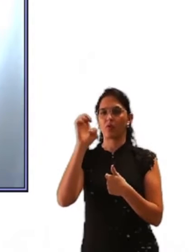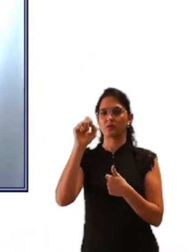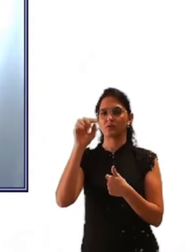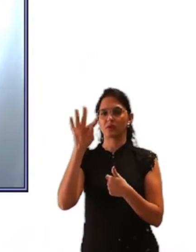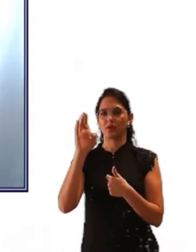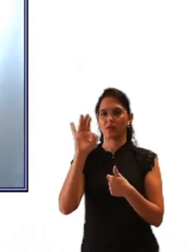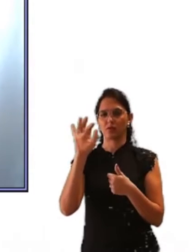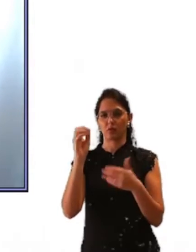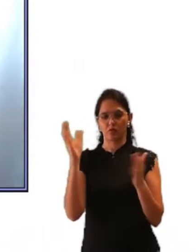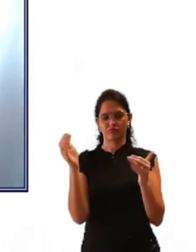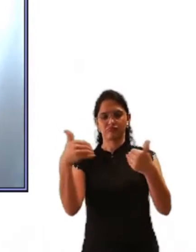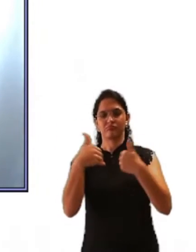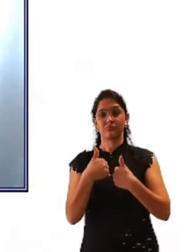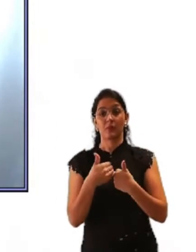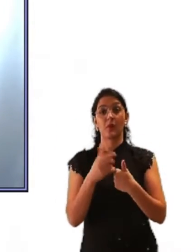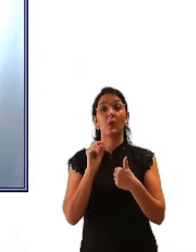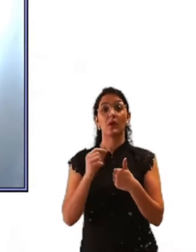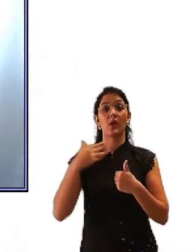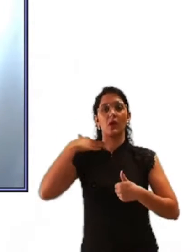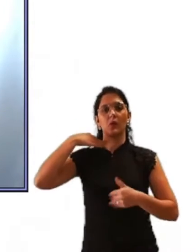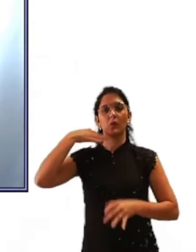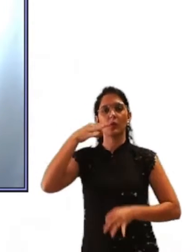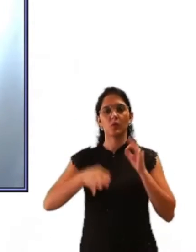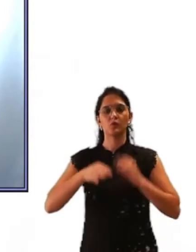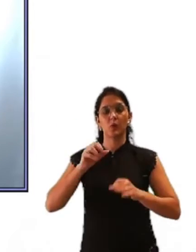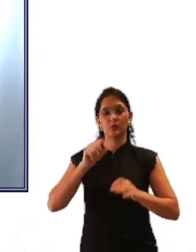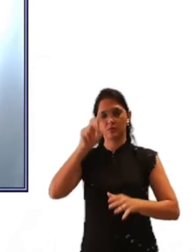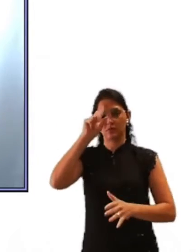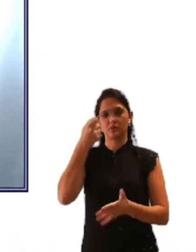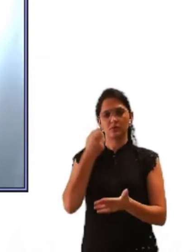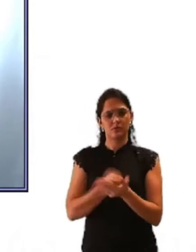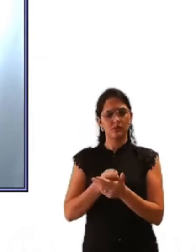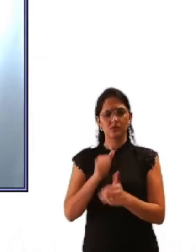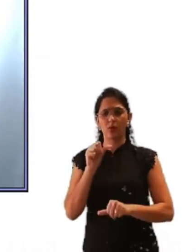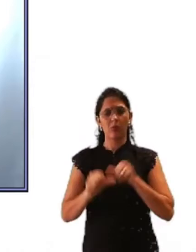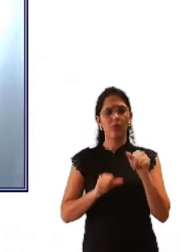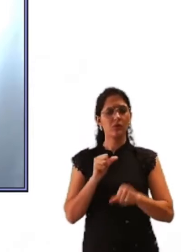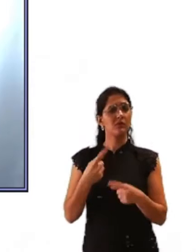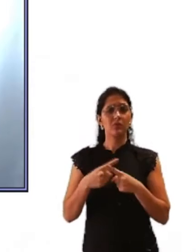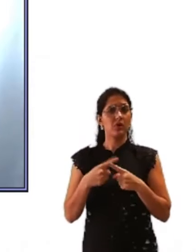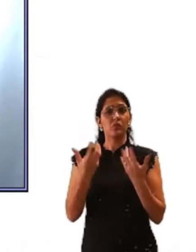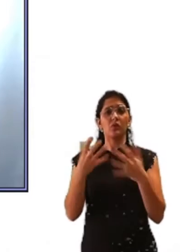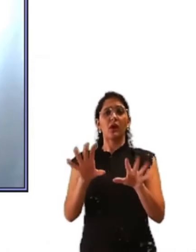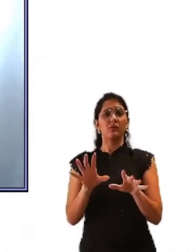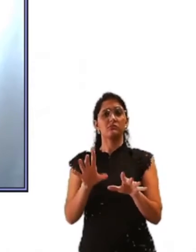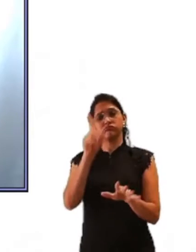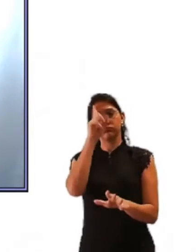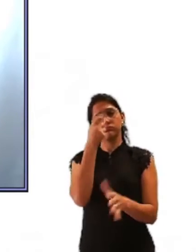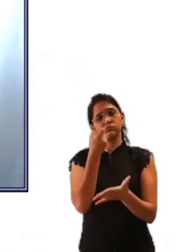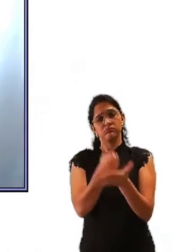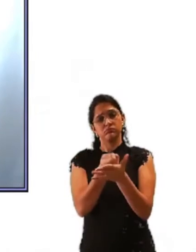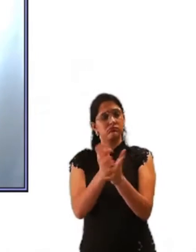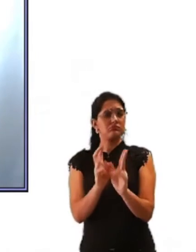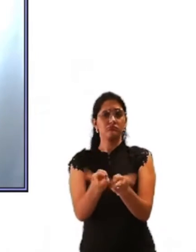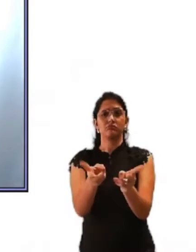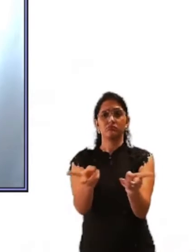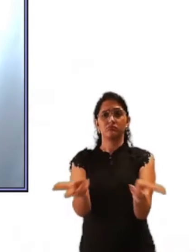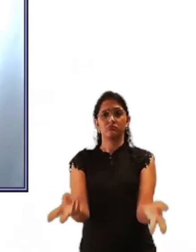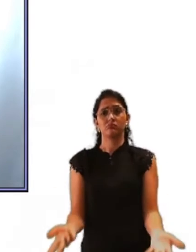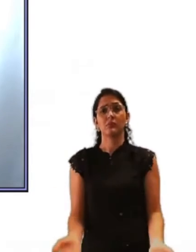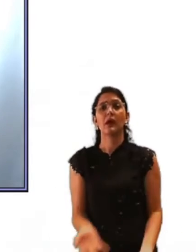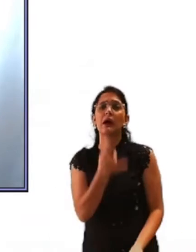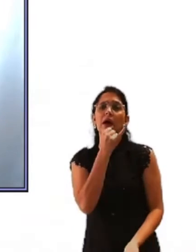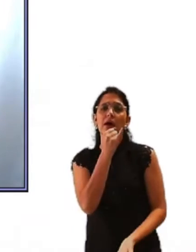viés egocêntrico é aquele em que o juiz não muda a sua decisão porque ele não quer, né? Então, assim, embaixo da declaração,